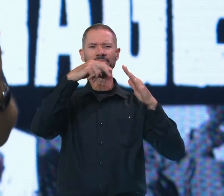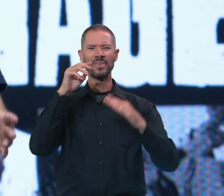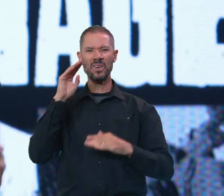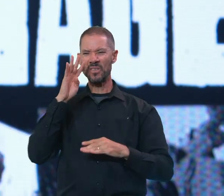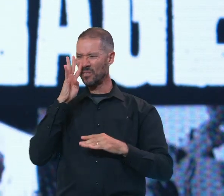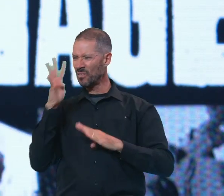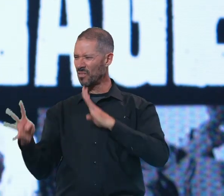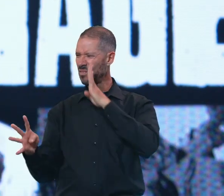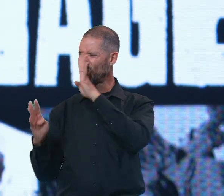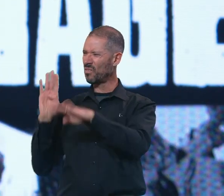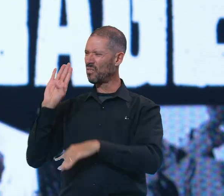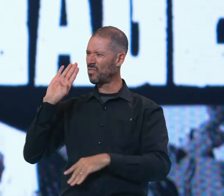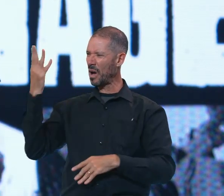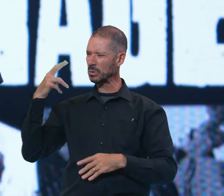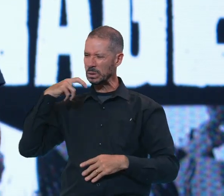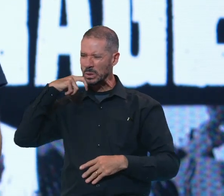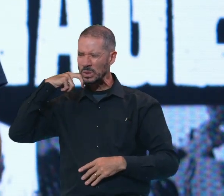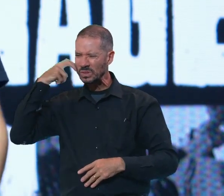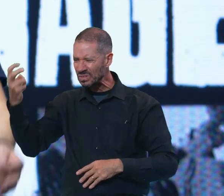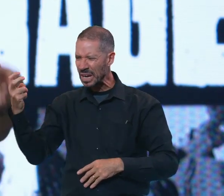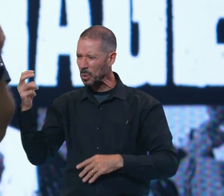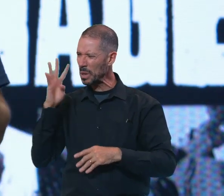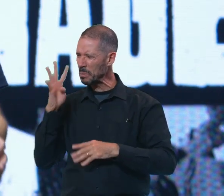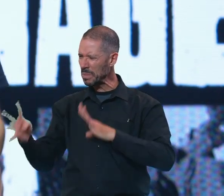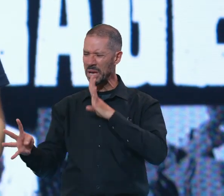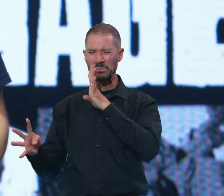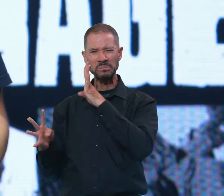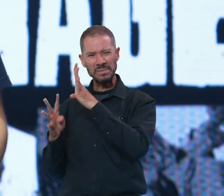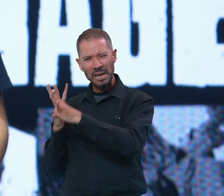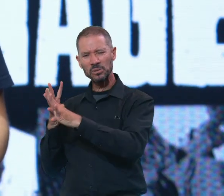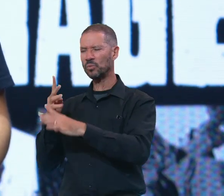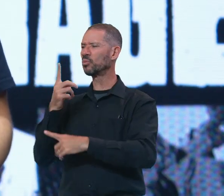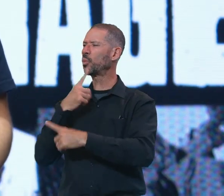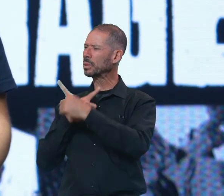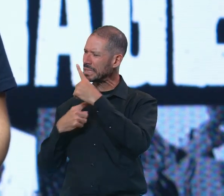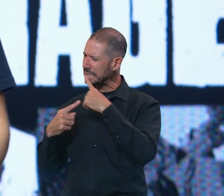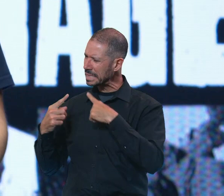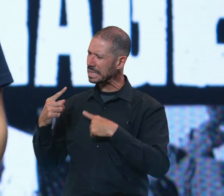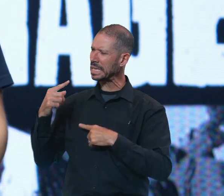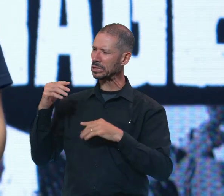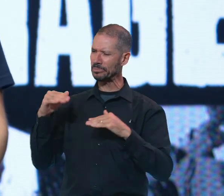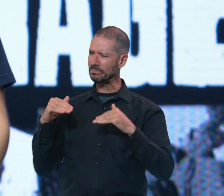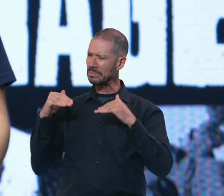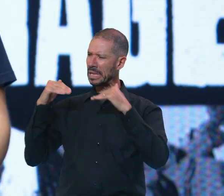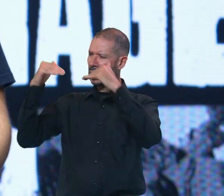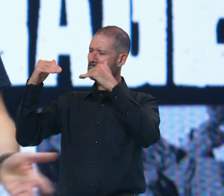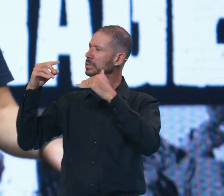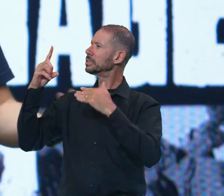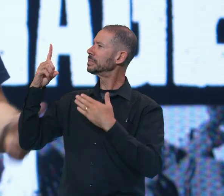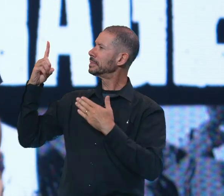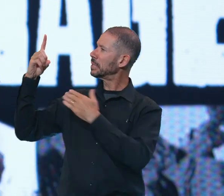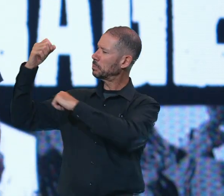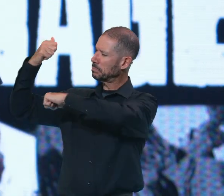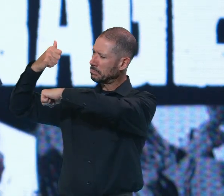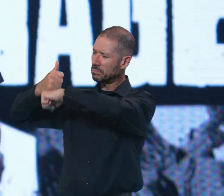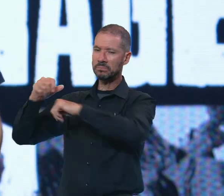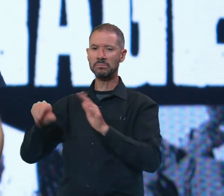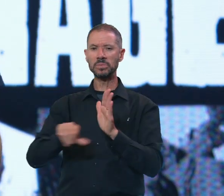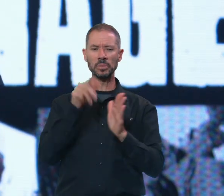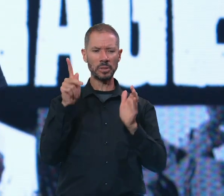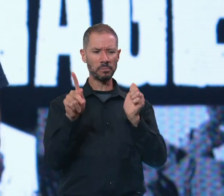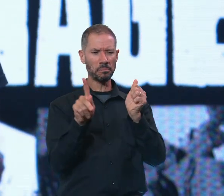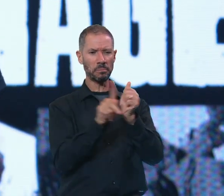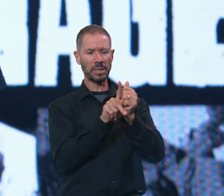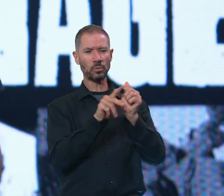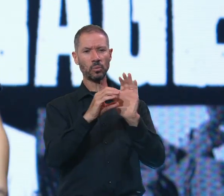falsamente, tratado de modo vergonhoso e, no entanto, sujeitou-se à vontade soberana de Deus. Assim como diz em 1 Pedro, capítulo